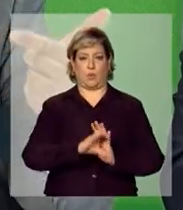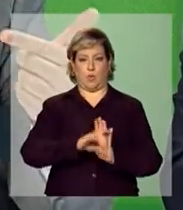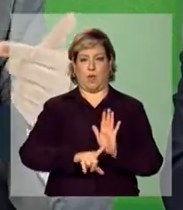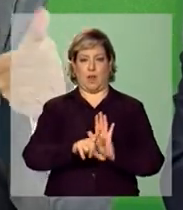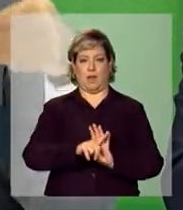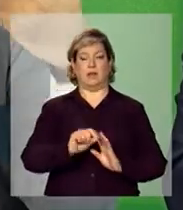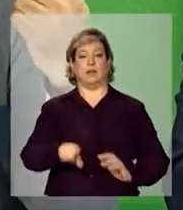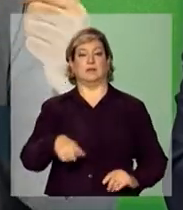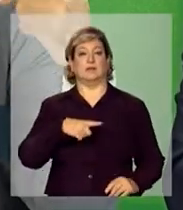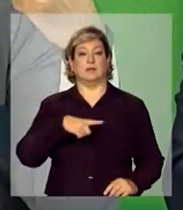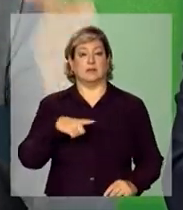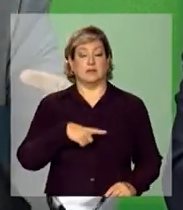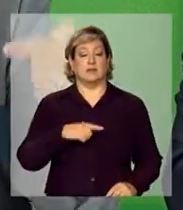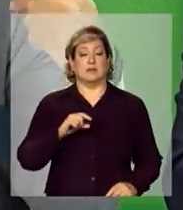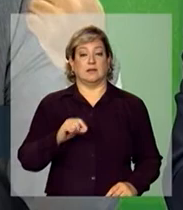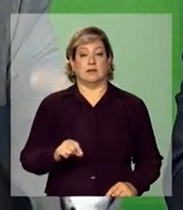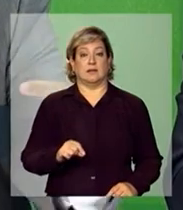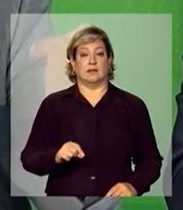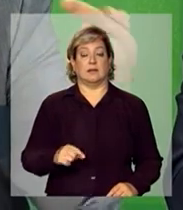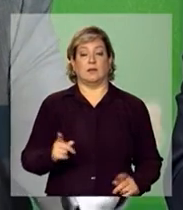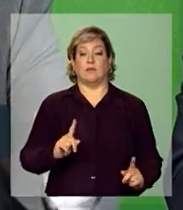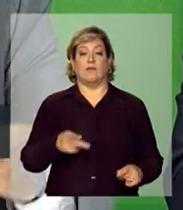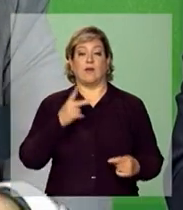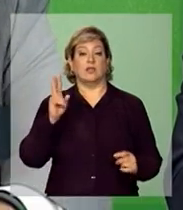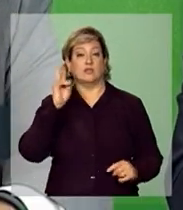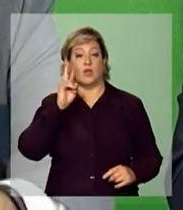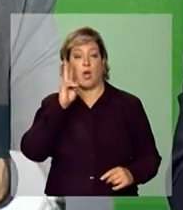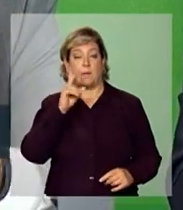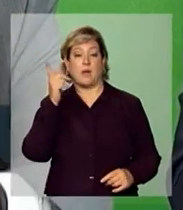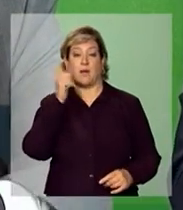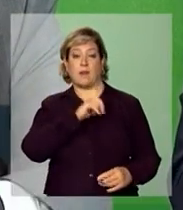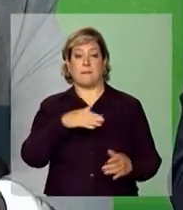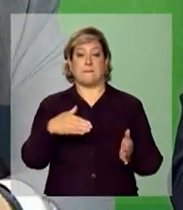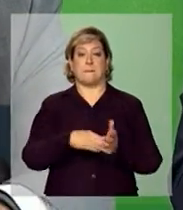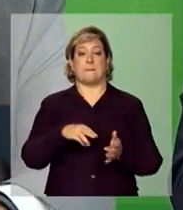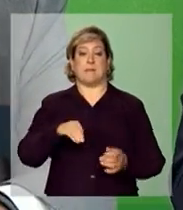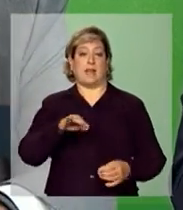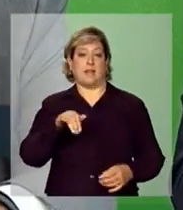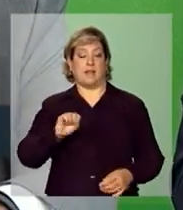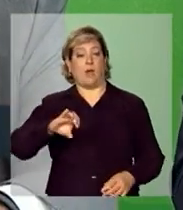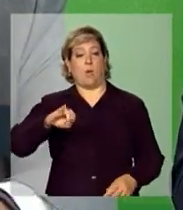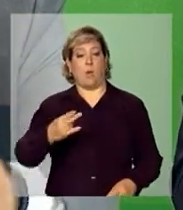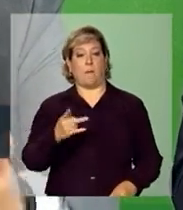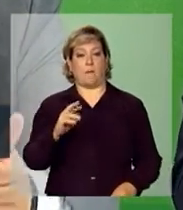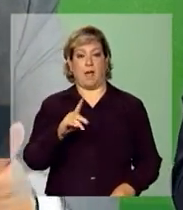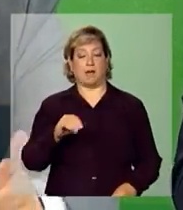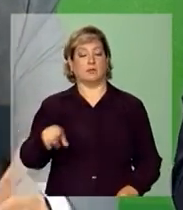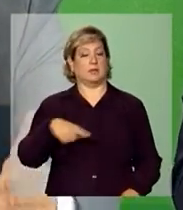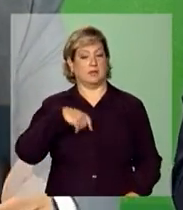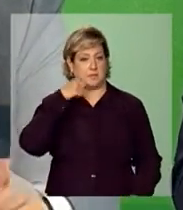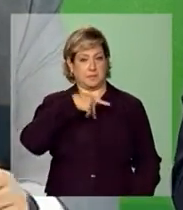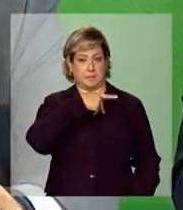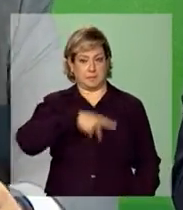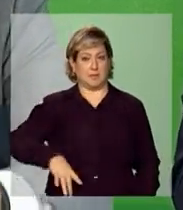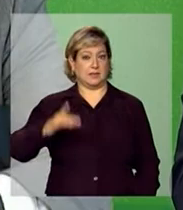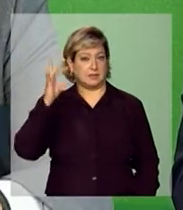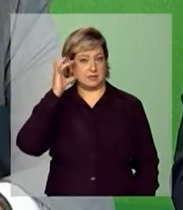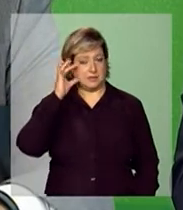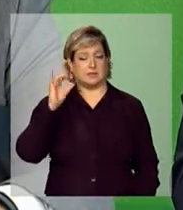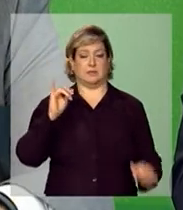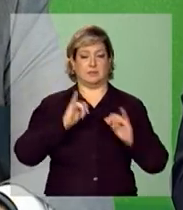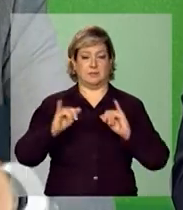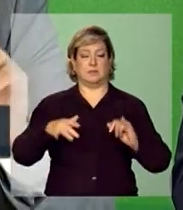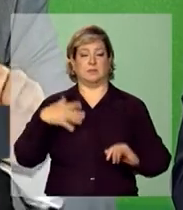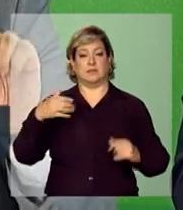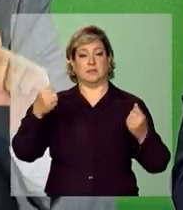prescinde e que atinjam metas praz e tenham consequência foi nesta linha que apresenta a república fez o seu pronunciamento Porque da mesma